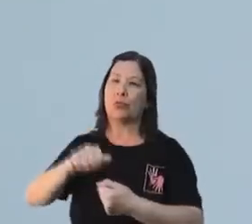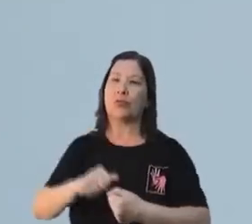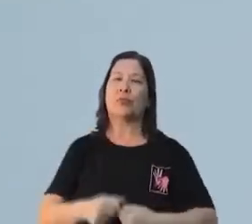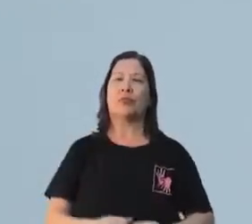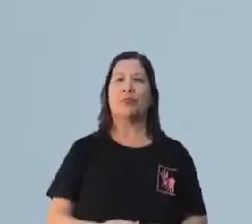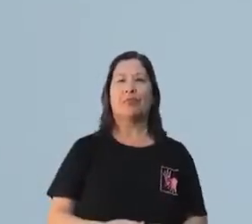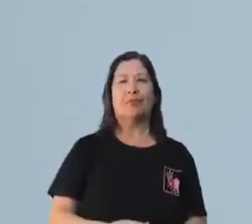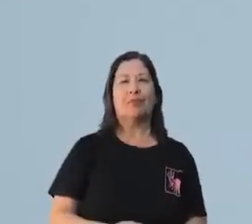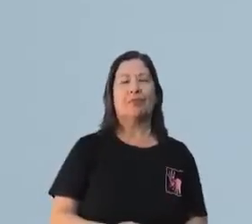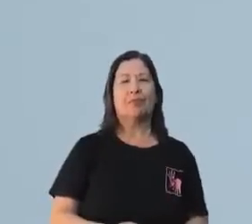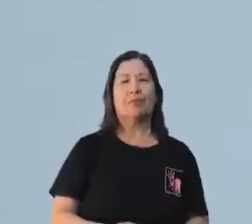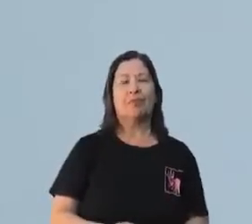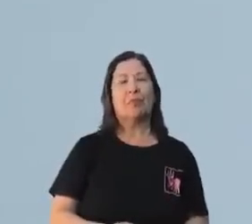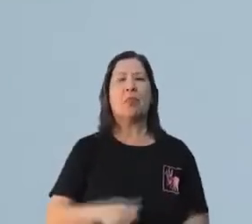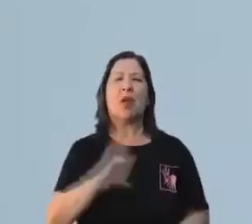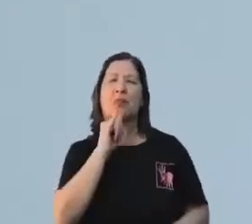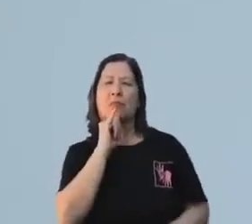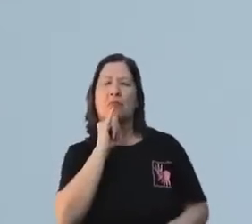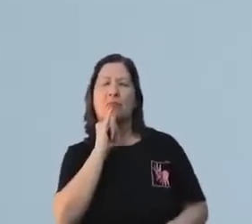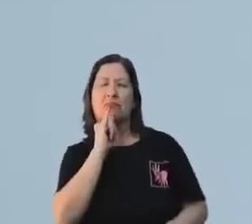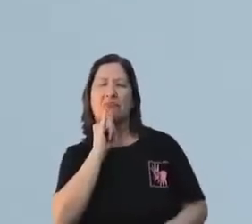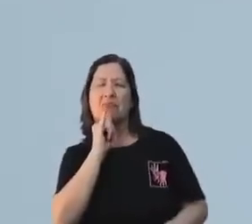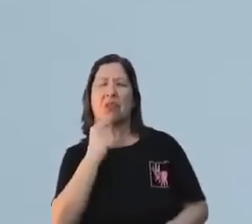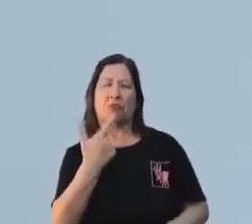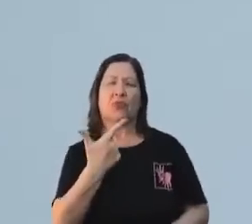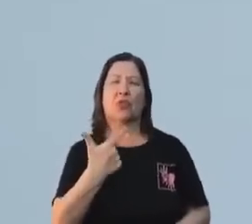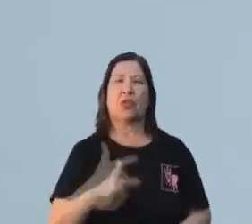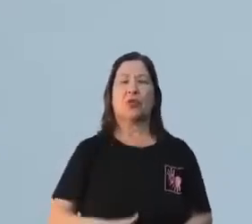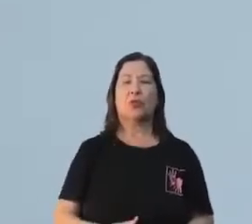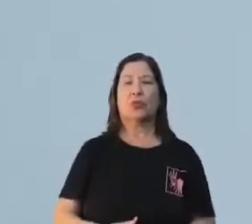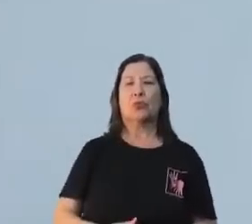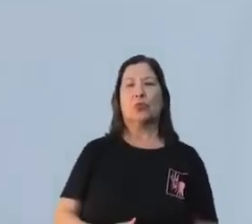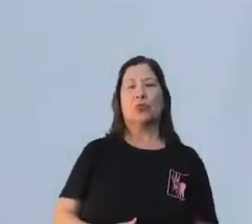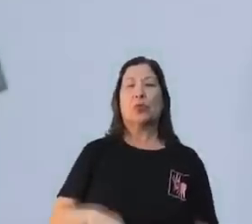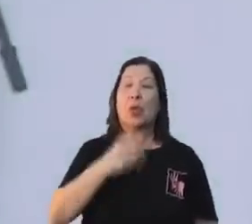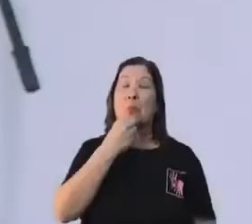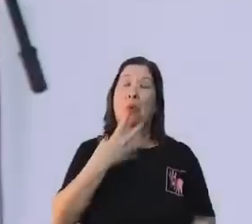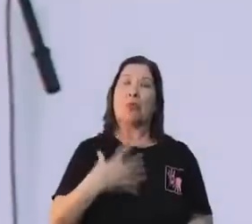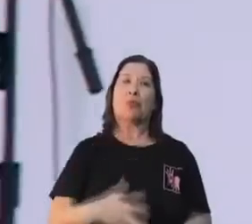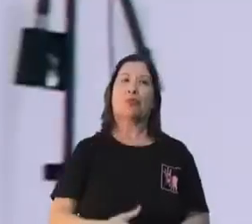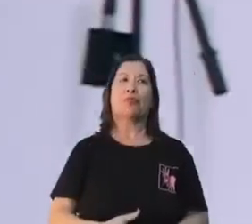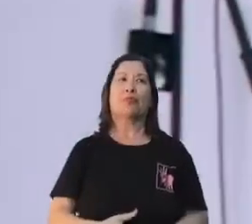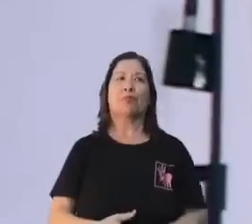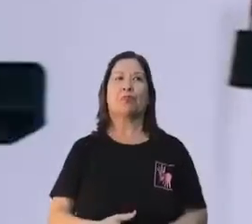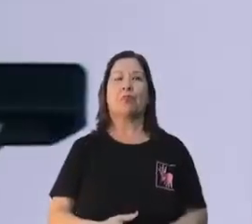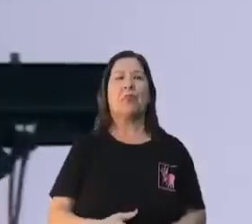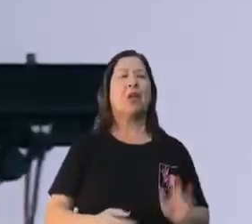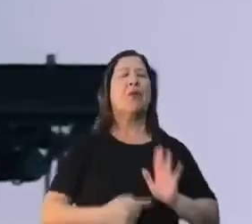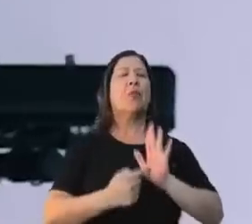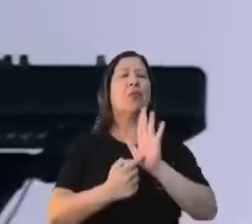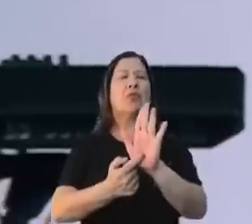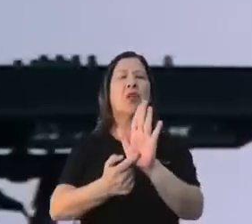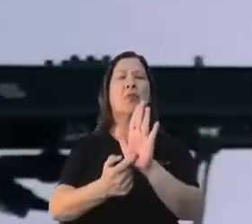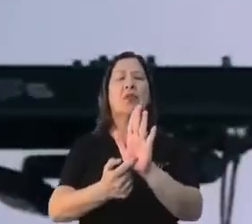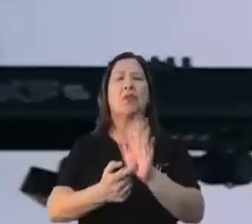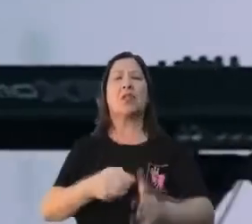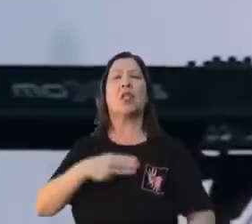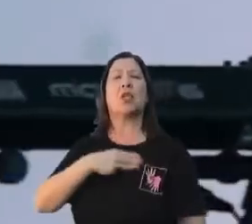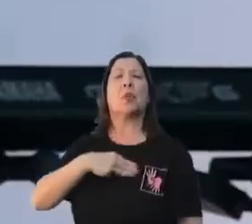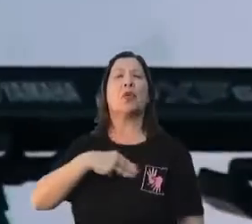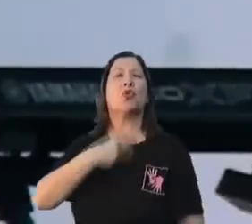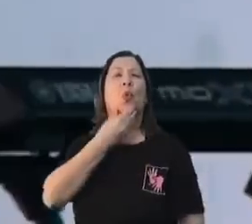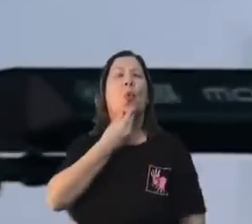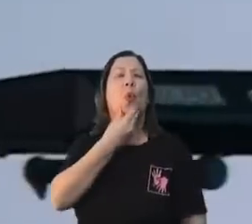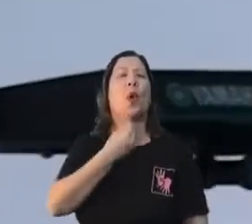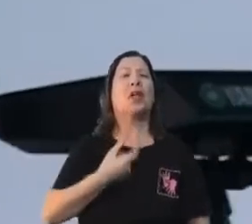Mas o segundo exemplo é positivo. Eu vou tirá-lo da missiologia. Dave Livingstone, missionário inglês, que